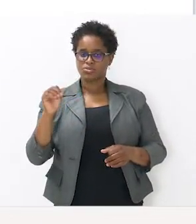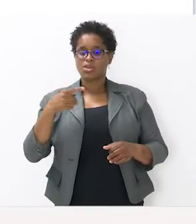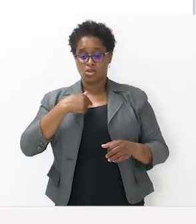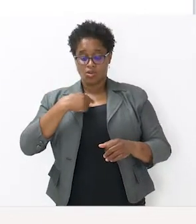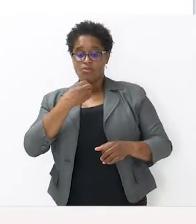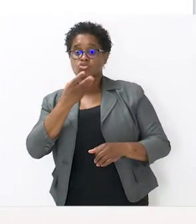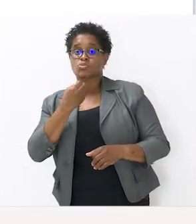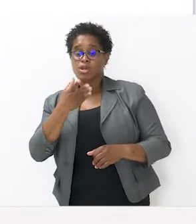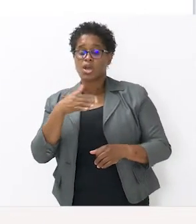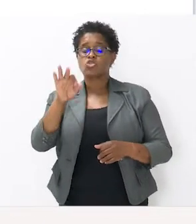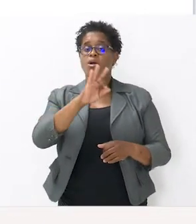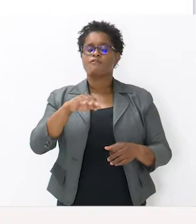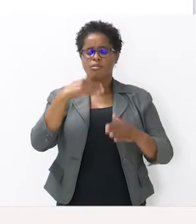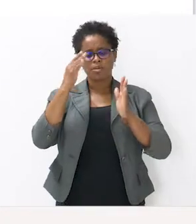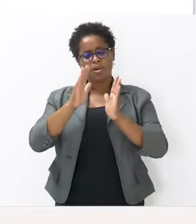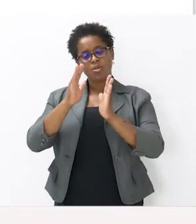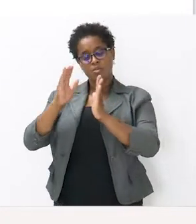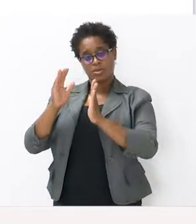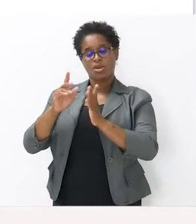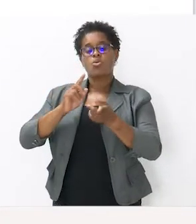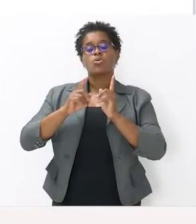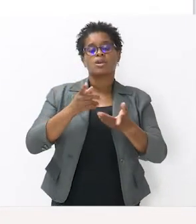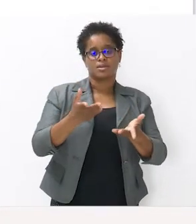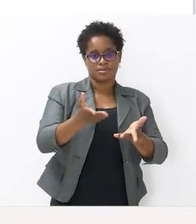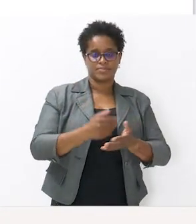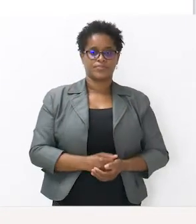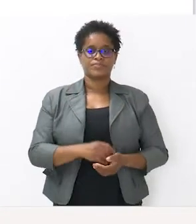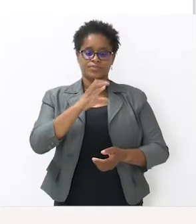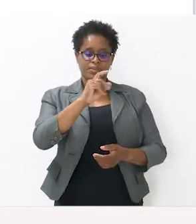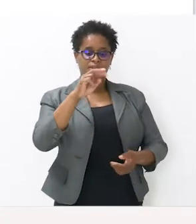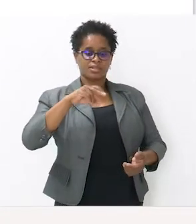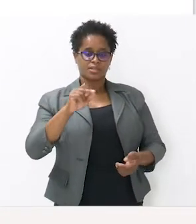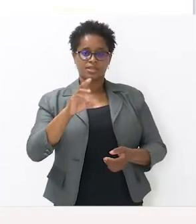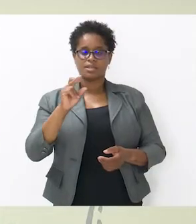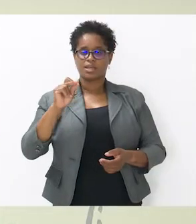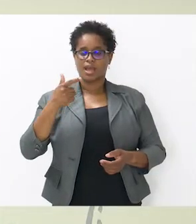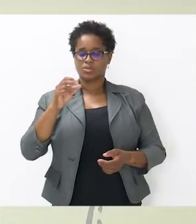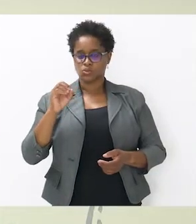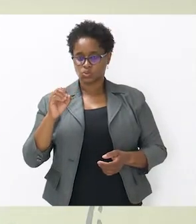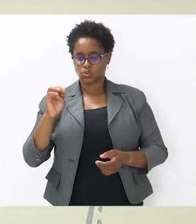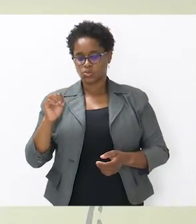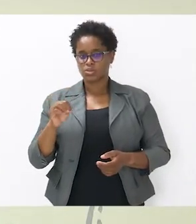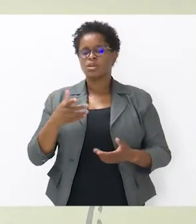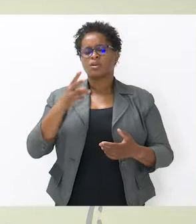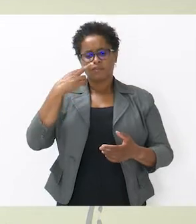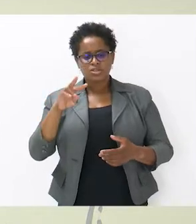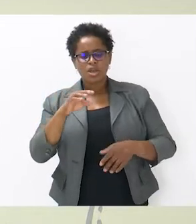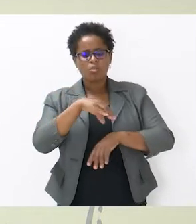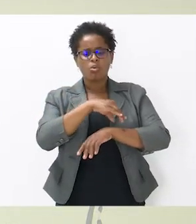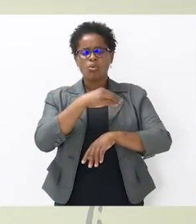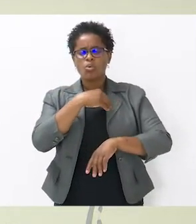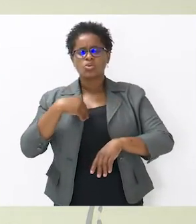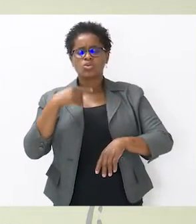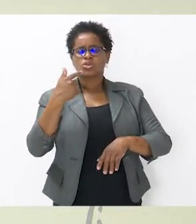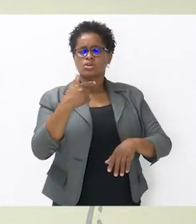forma sucinta do que é que se trata, cena e atos. Vejamos, o Dr. Fausto estava no